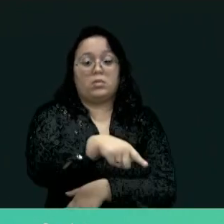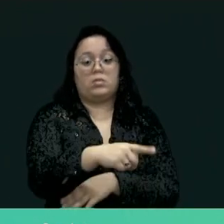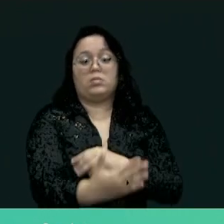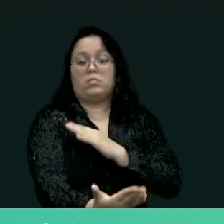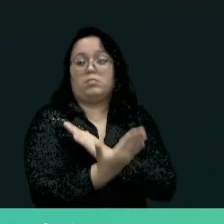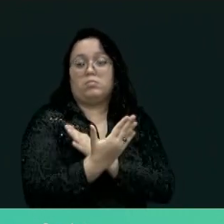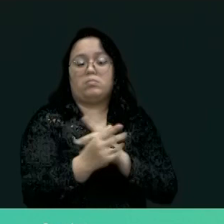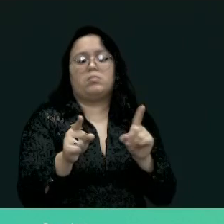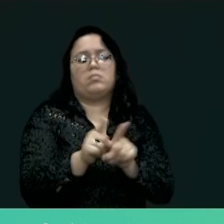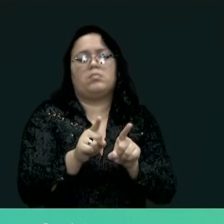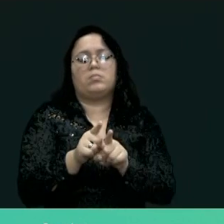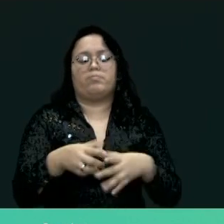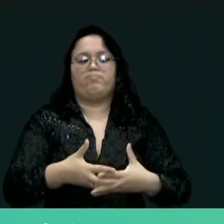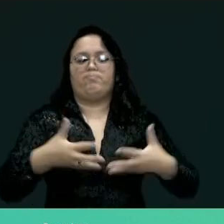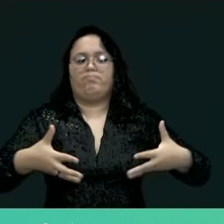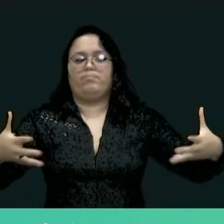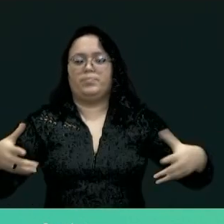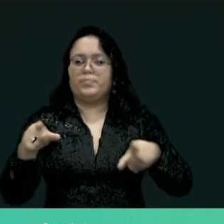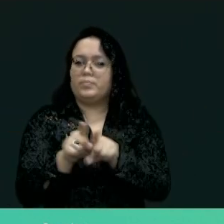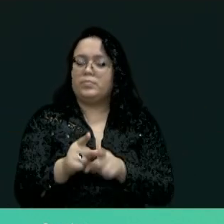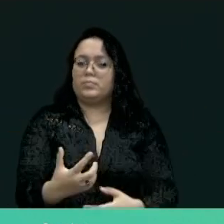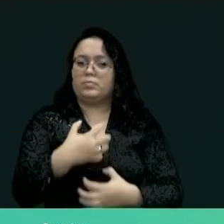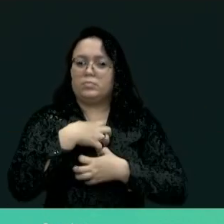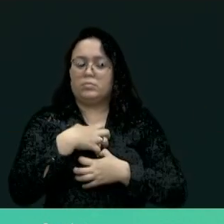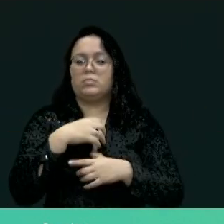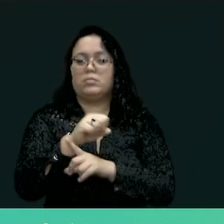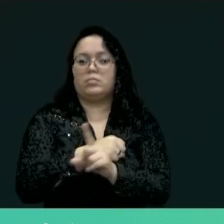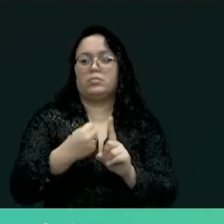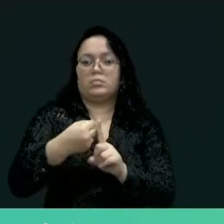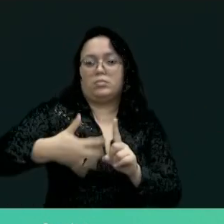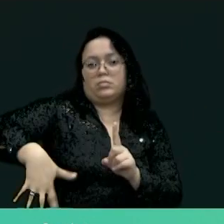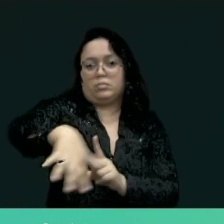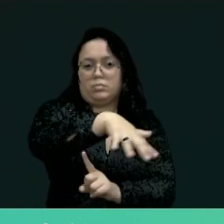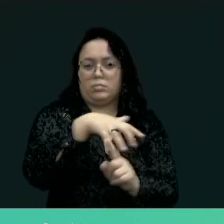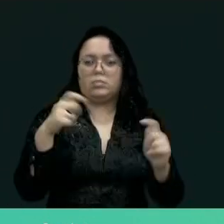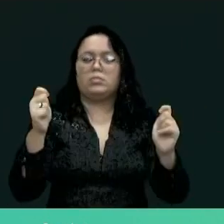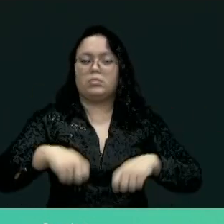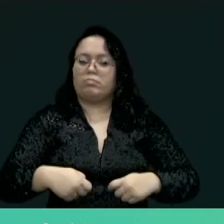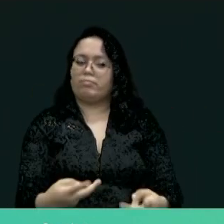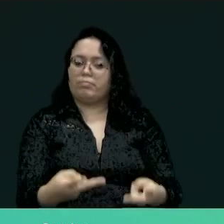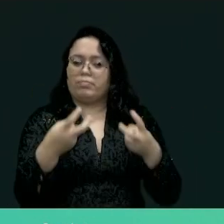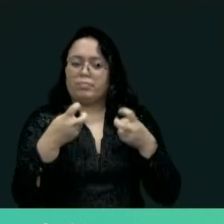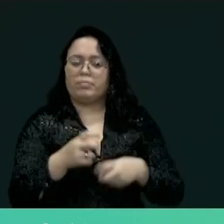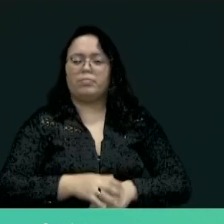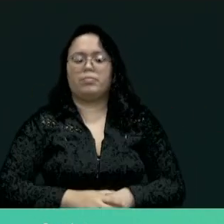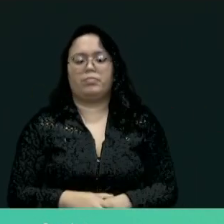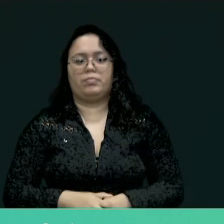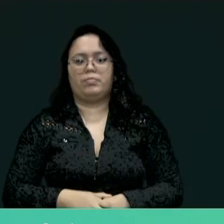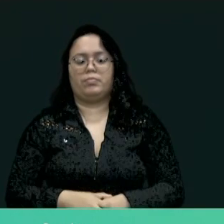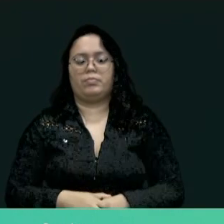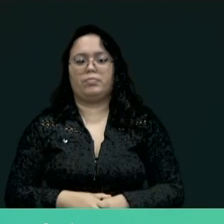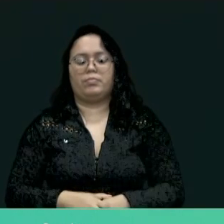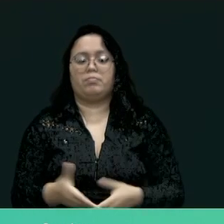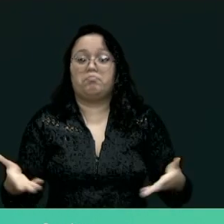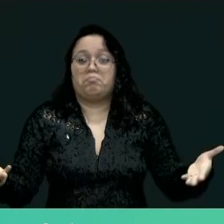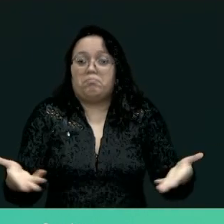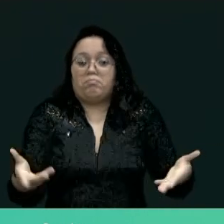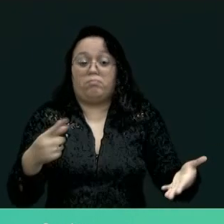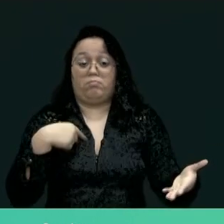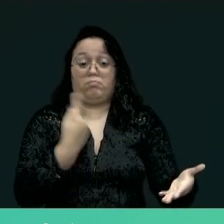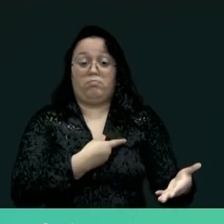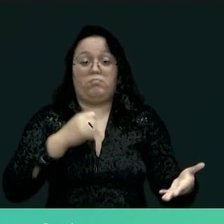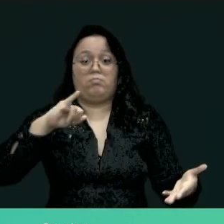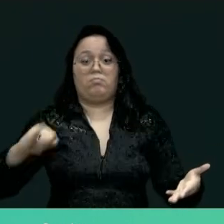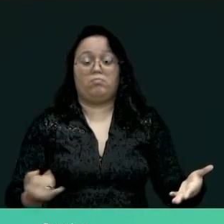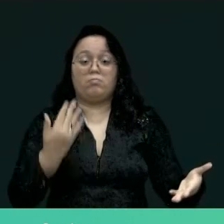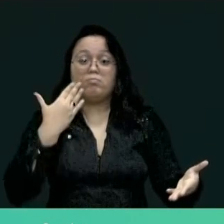fonte tem e os impactos sociais que ela pode trazer. Nós estamos diante, talvez, de uma